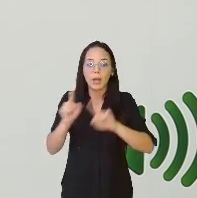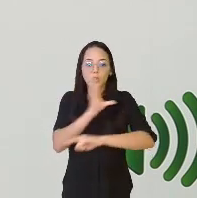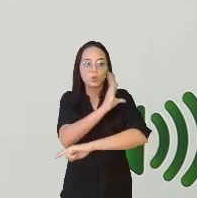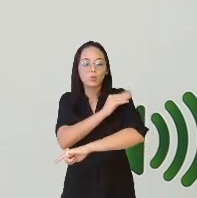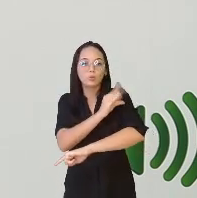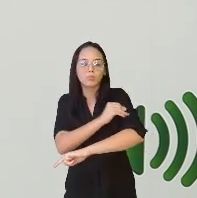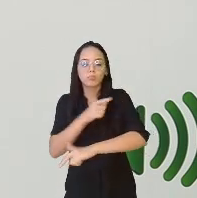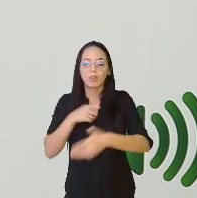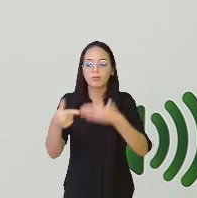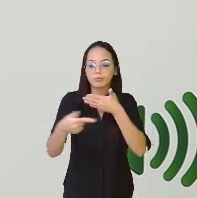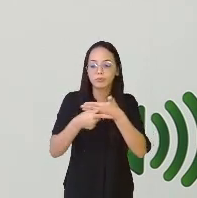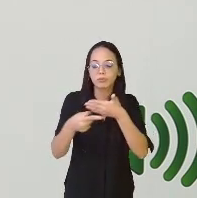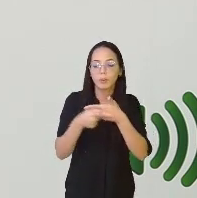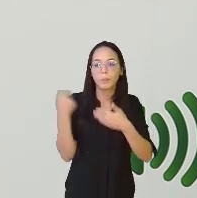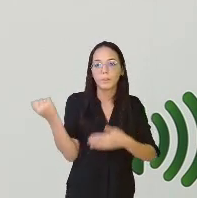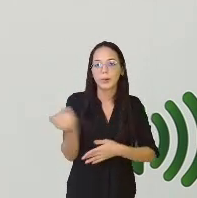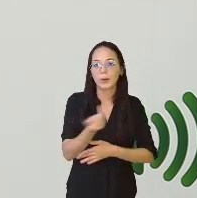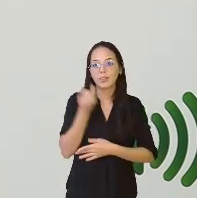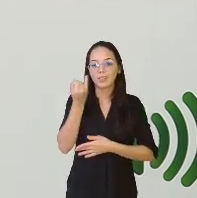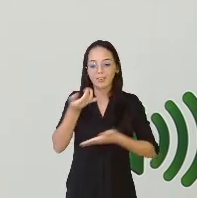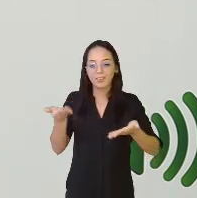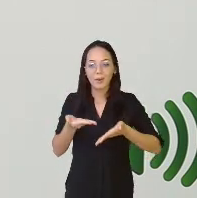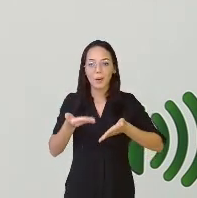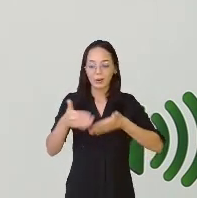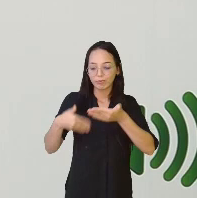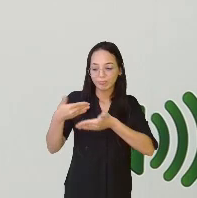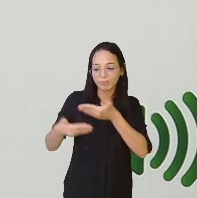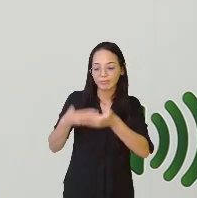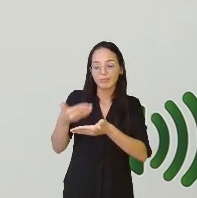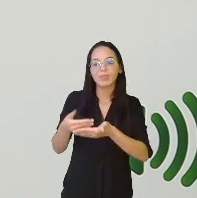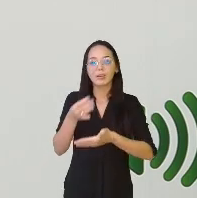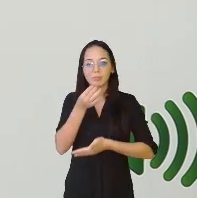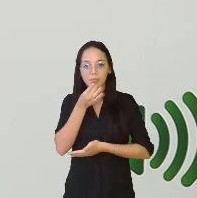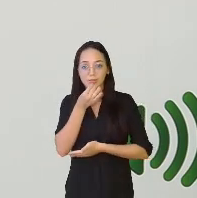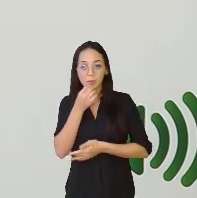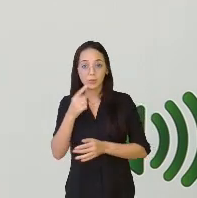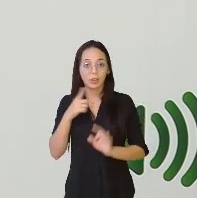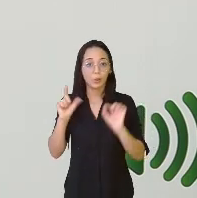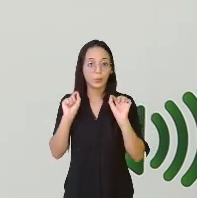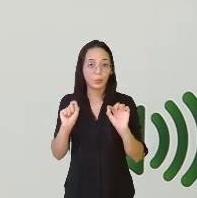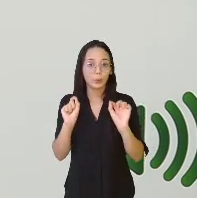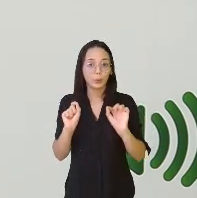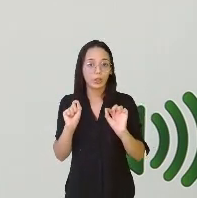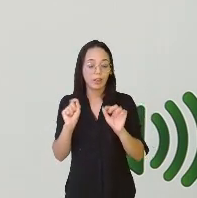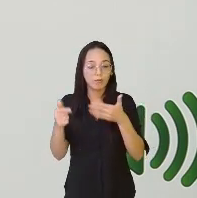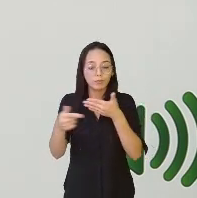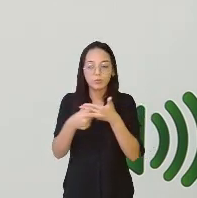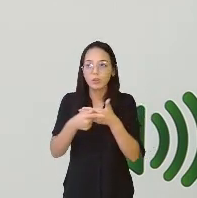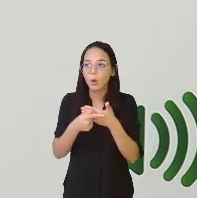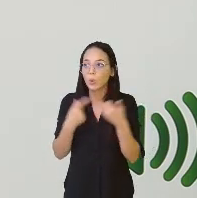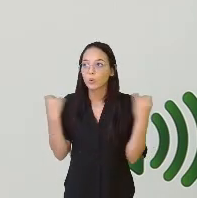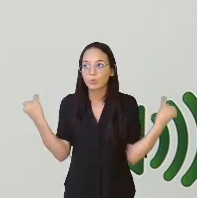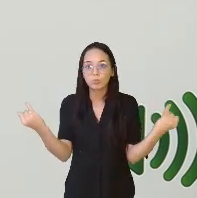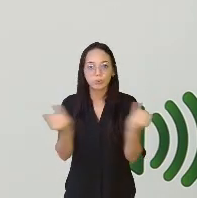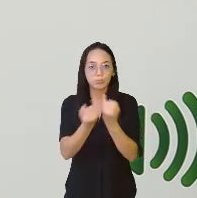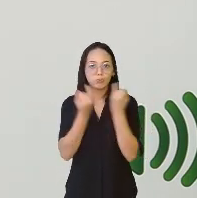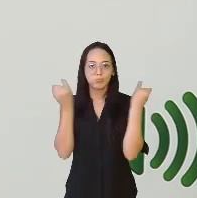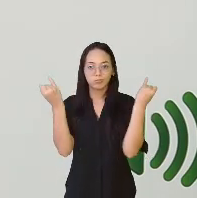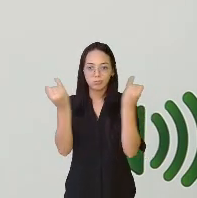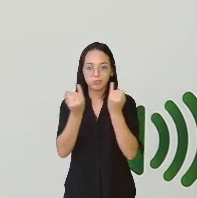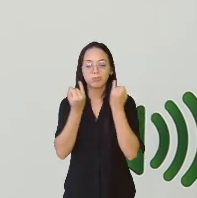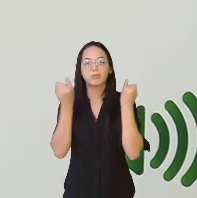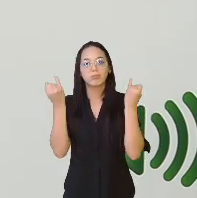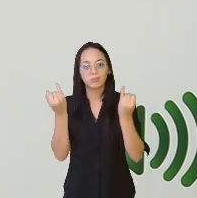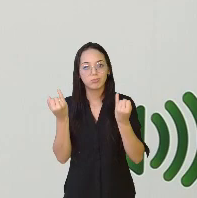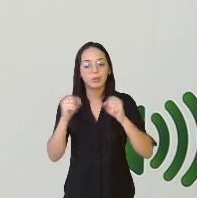têm função fundamental nesse processo. Eles têm uma função primordial para o funcionamento